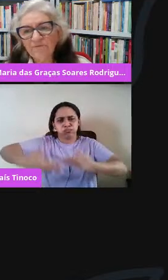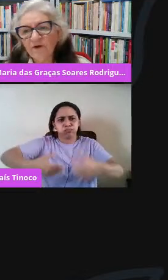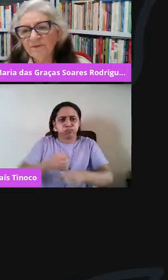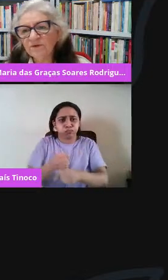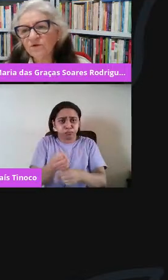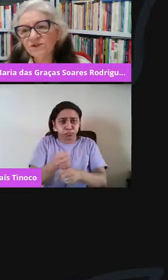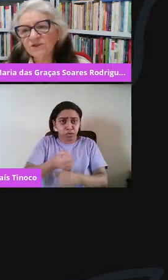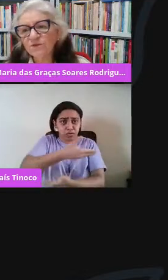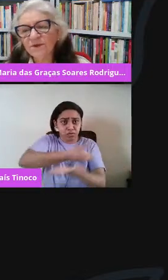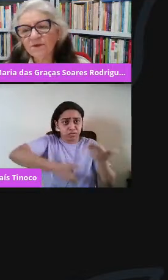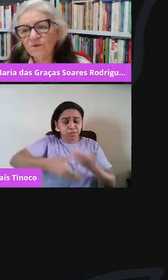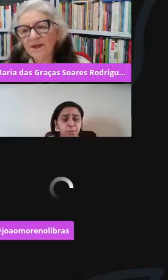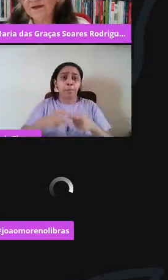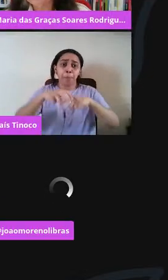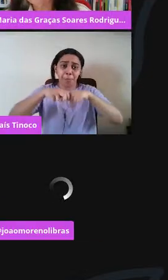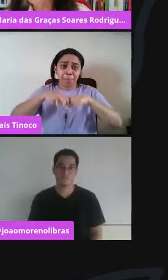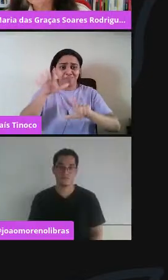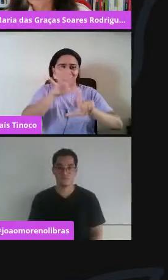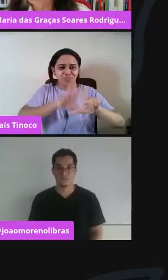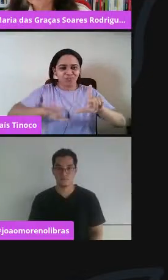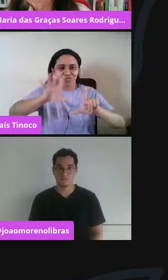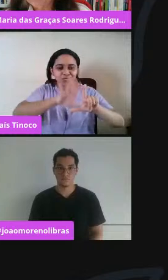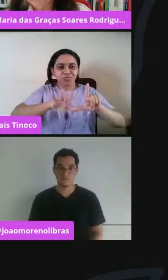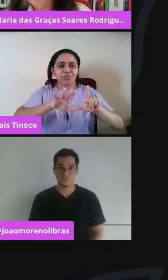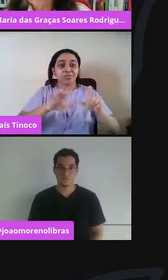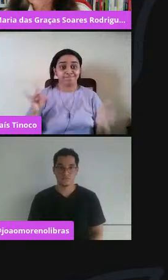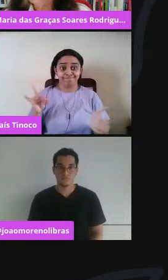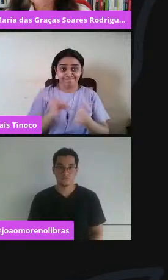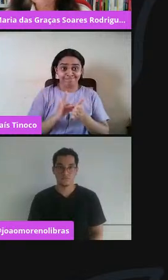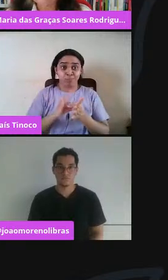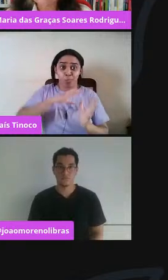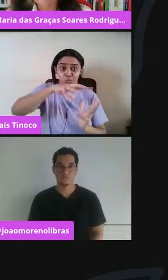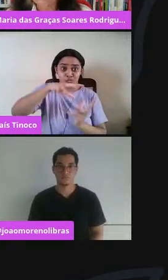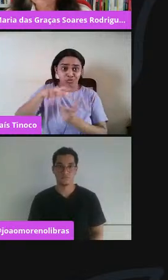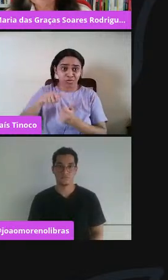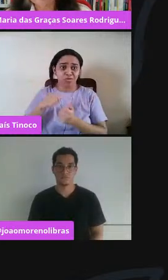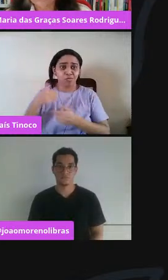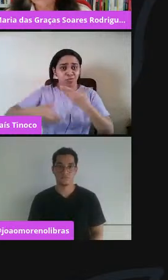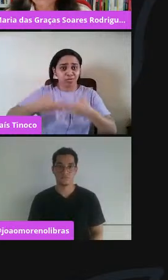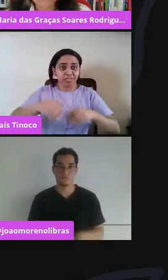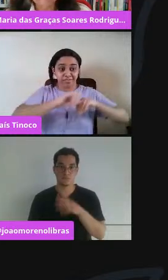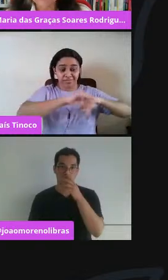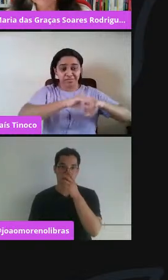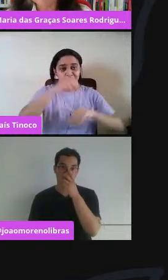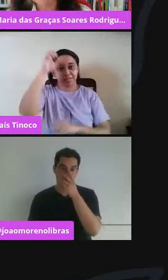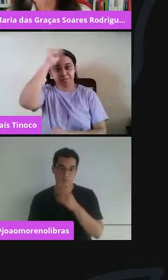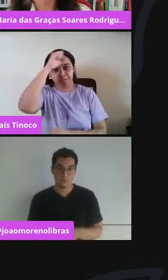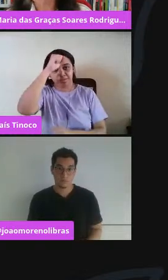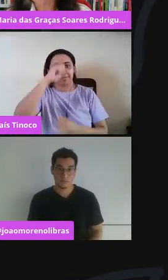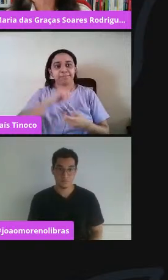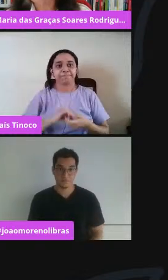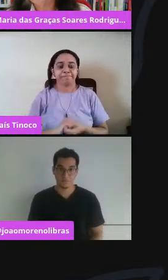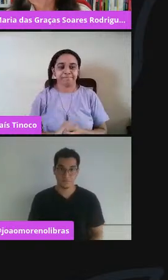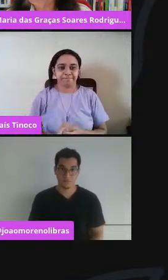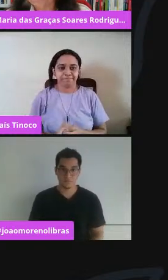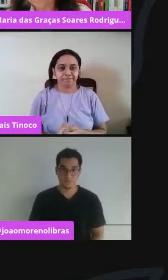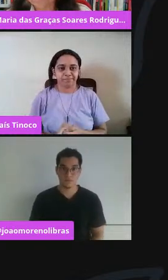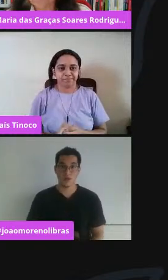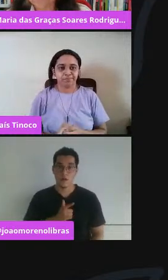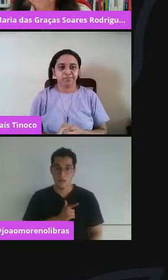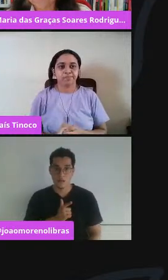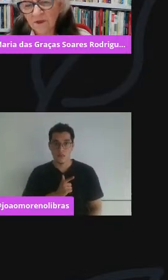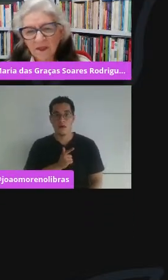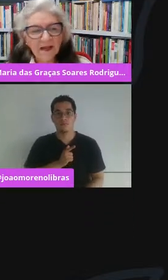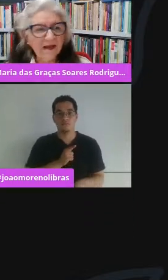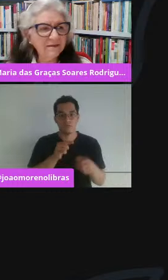via plataformas constituem uma realidade mundial. O processo de ensino e aprendizagem também ganhou novas configurações